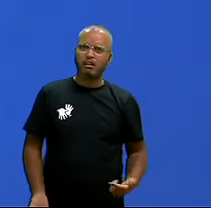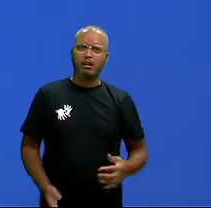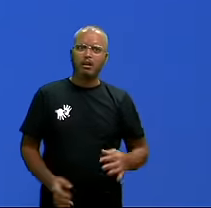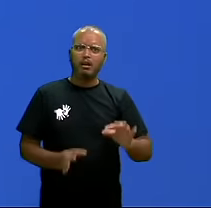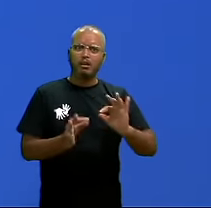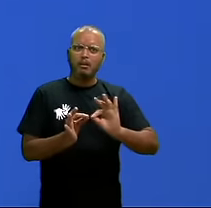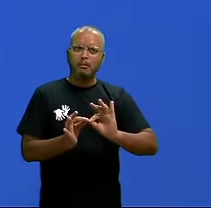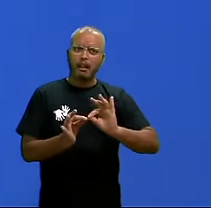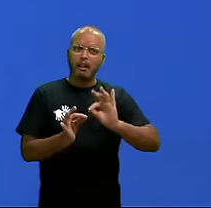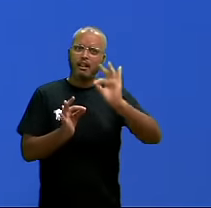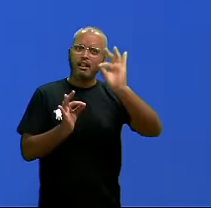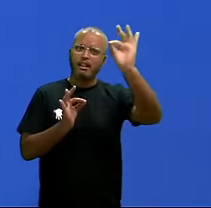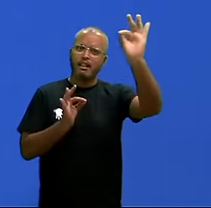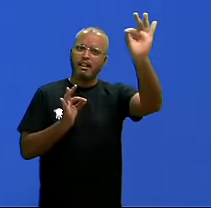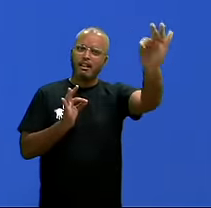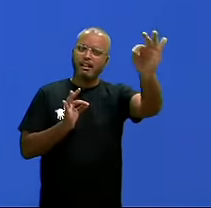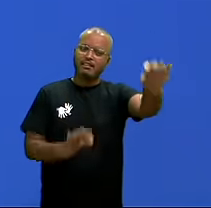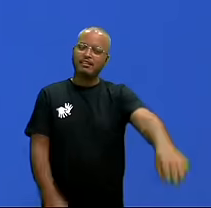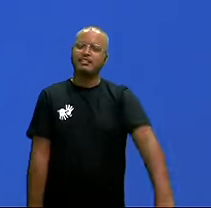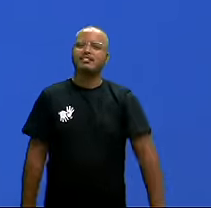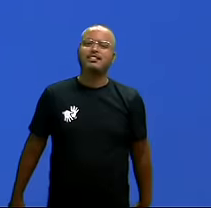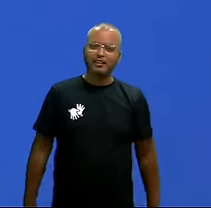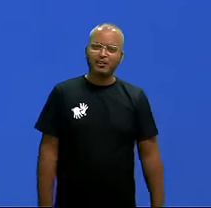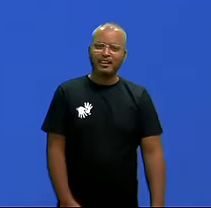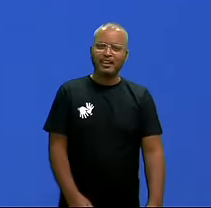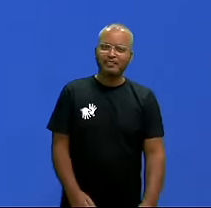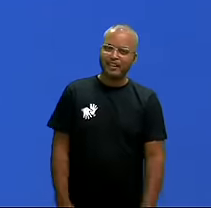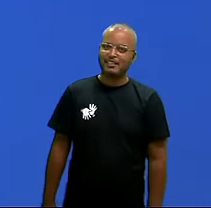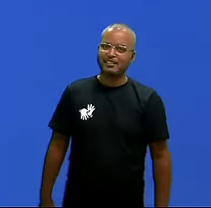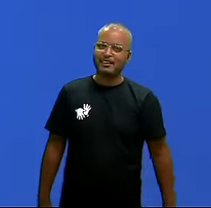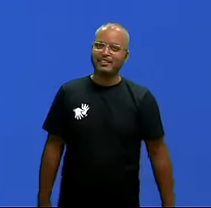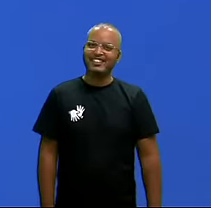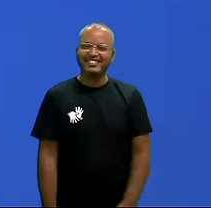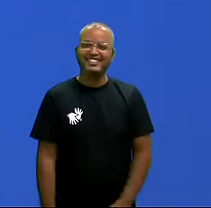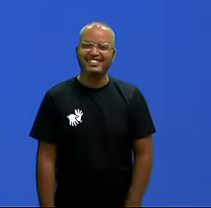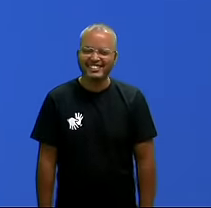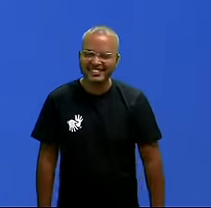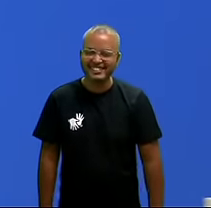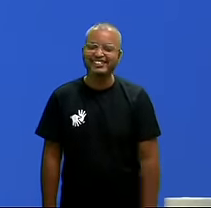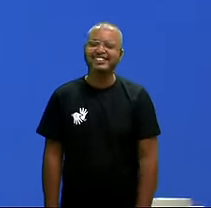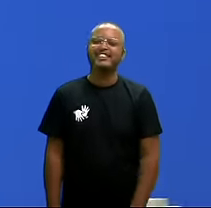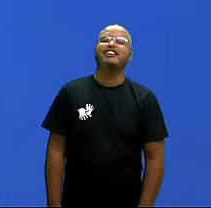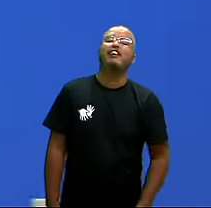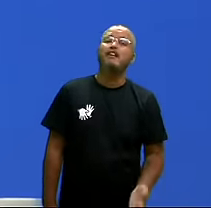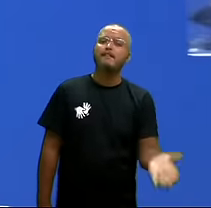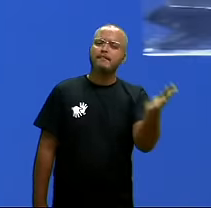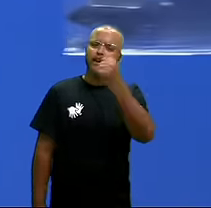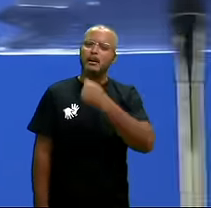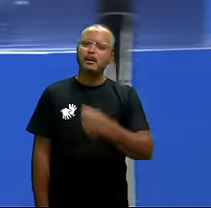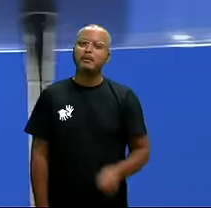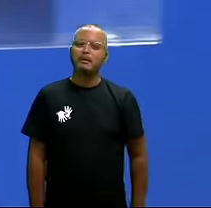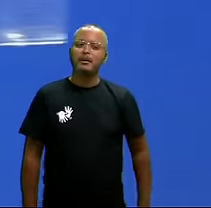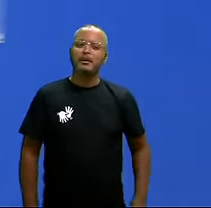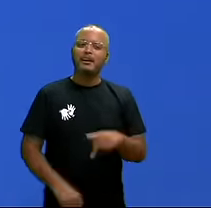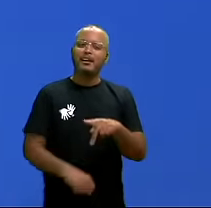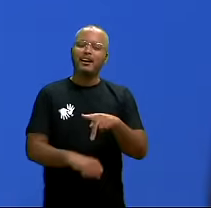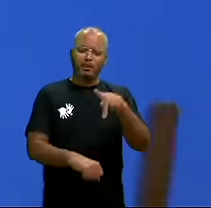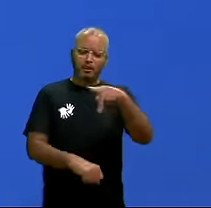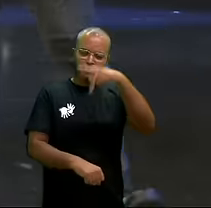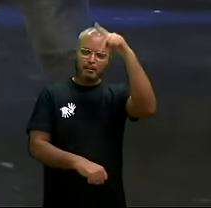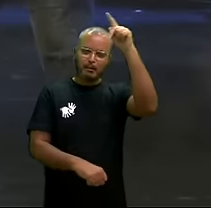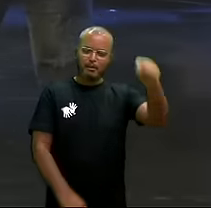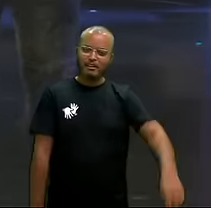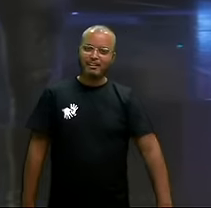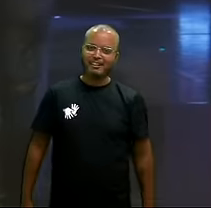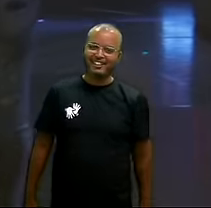Eu falei, mas eu quero ir para Guatemala. Falei, vamos para Cancún, vamos para Guatemala. Não, vamos para Guatemala. Me encontra na Guatemala. Estou mandando a passagem para você.